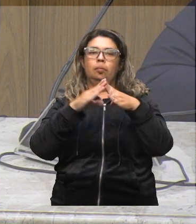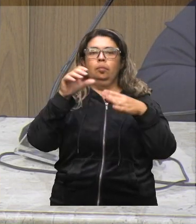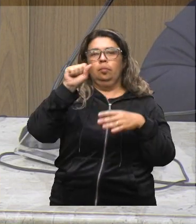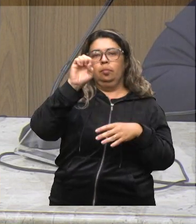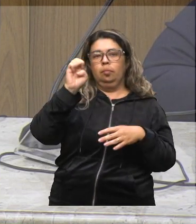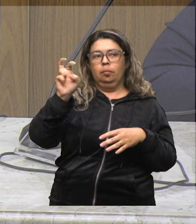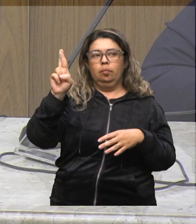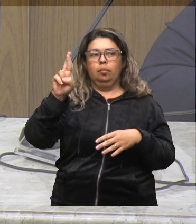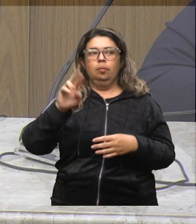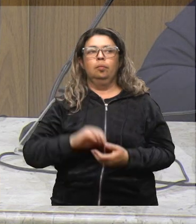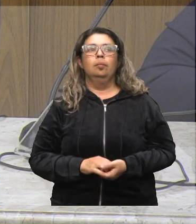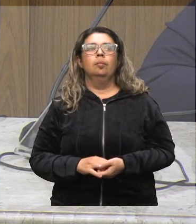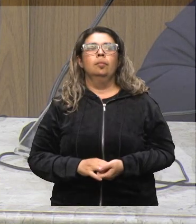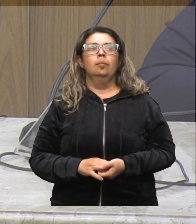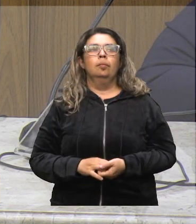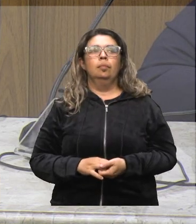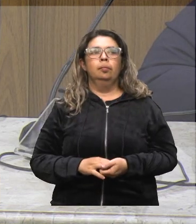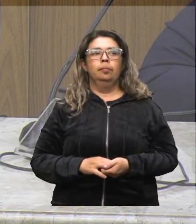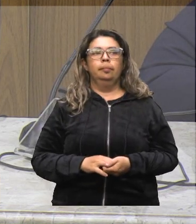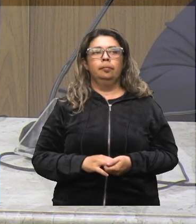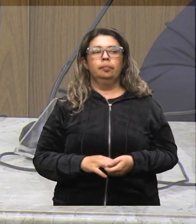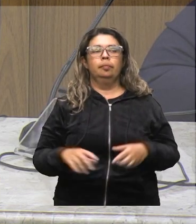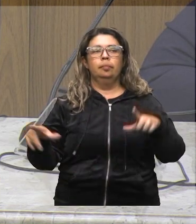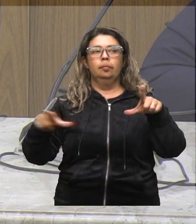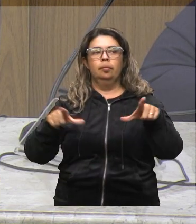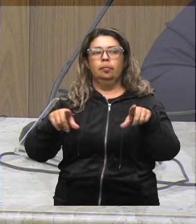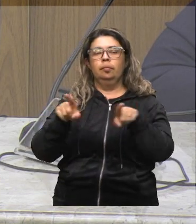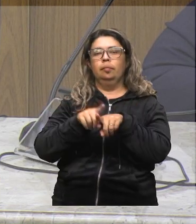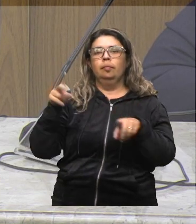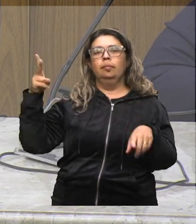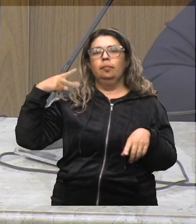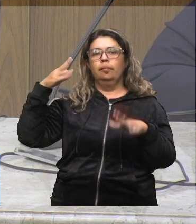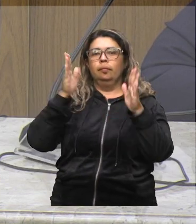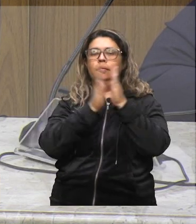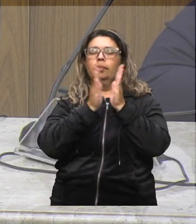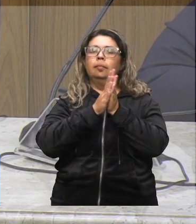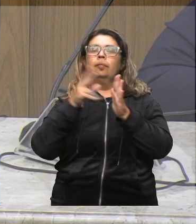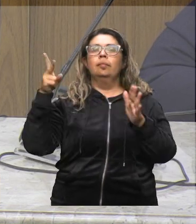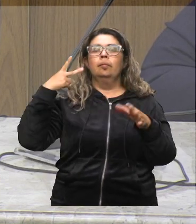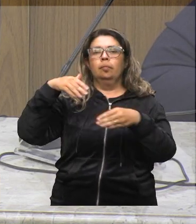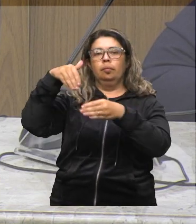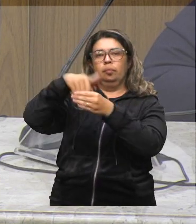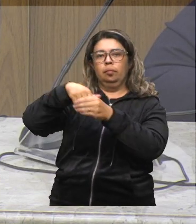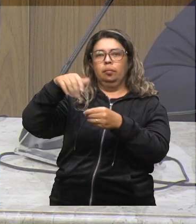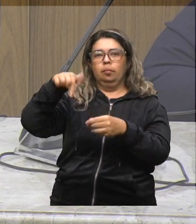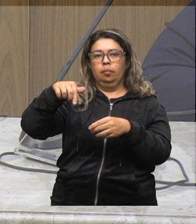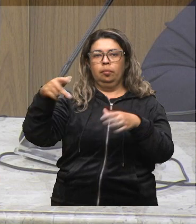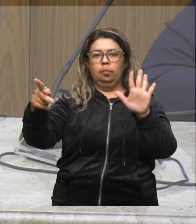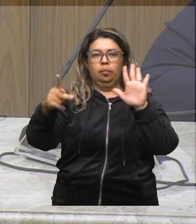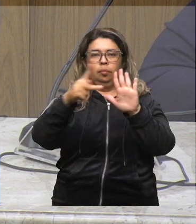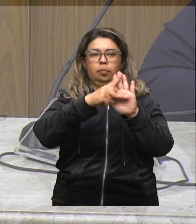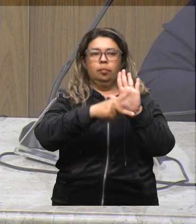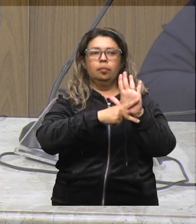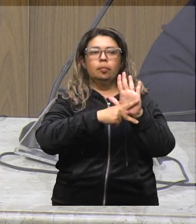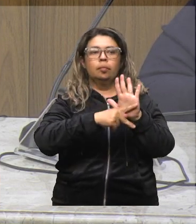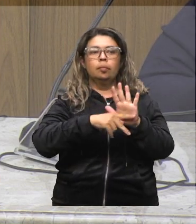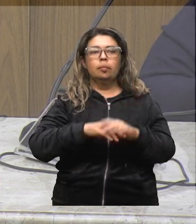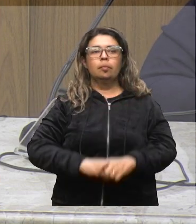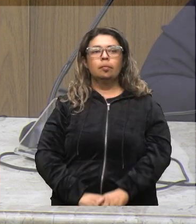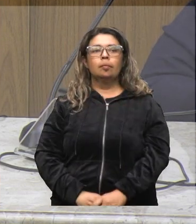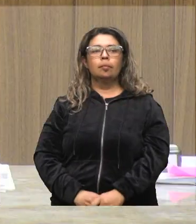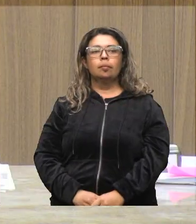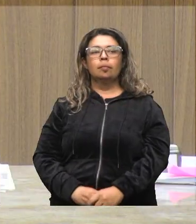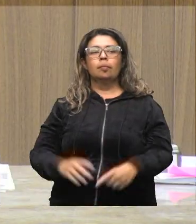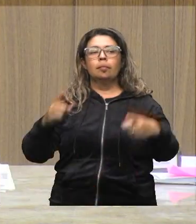Então, está aí o nosso trabalho como vereadores. Parabéns aos vereadores que votaram nesse projeto. Obrigado, senhora presidente.